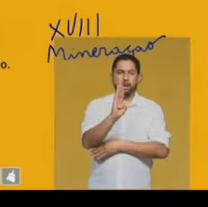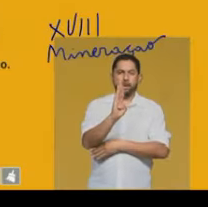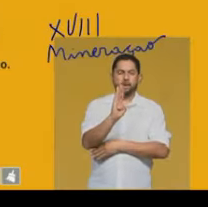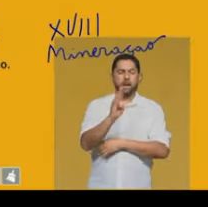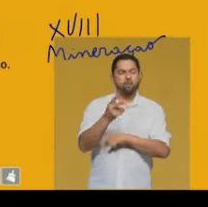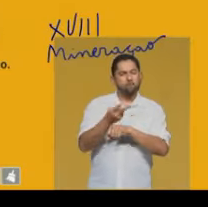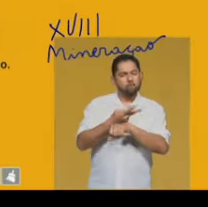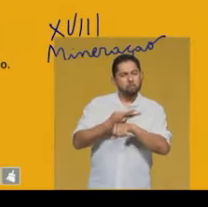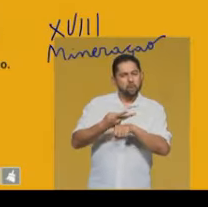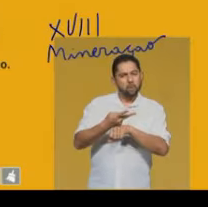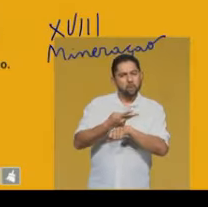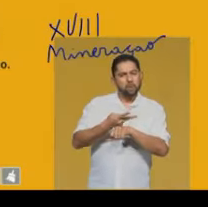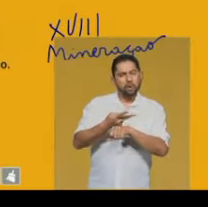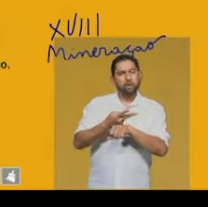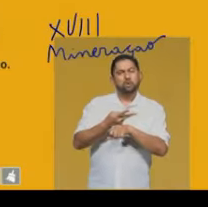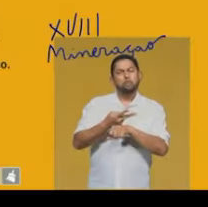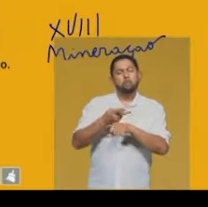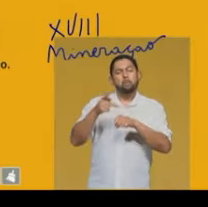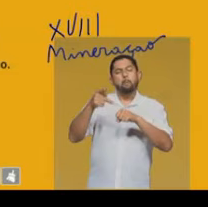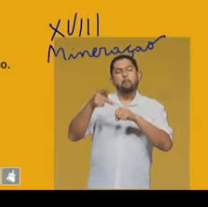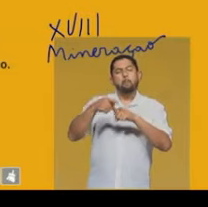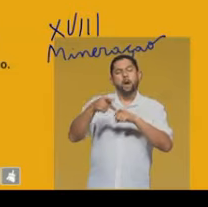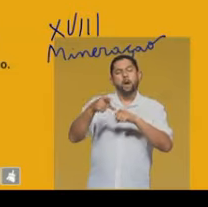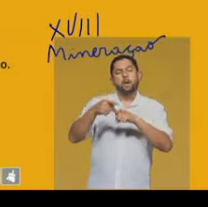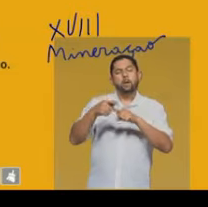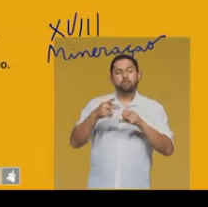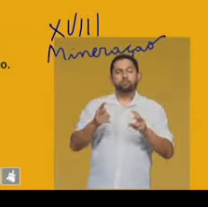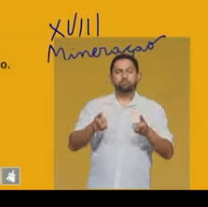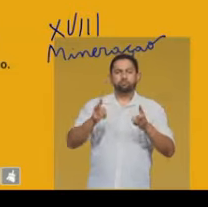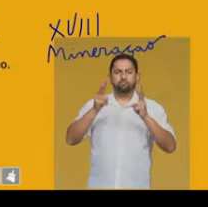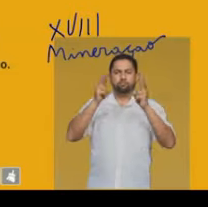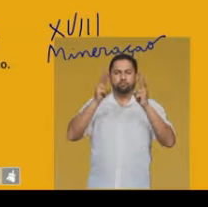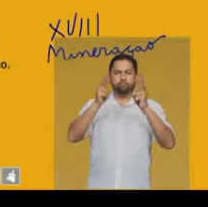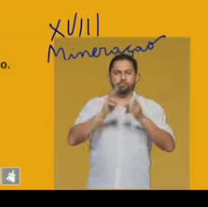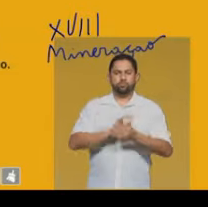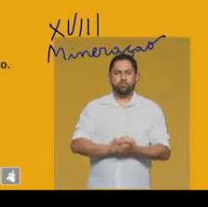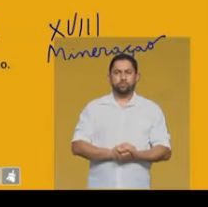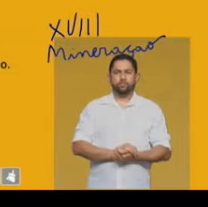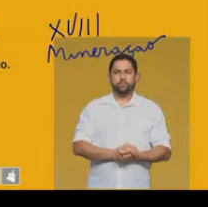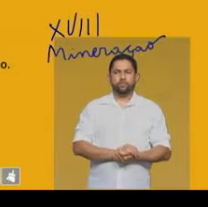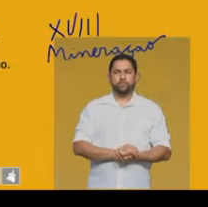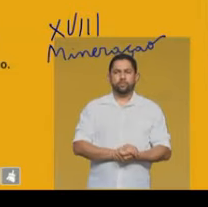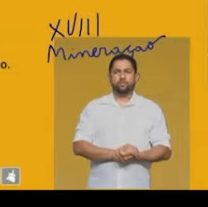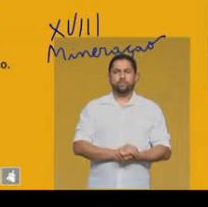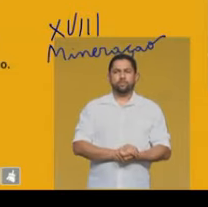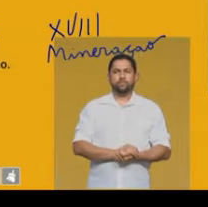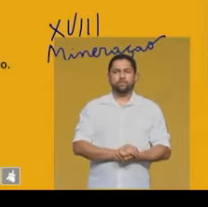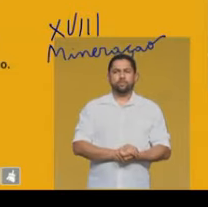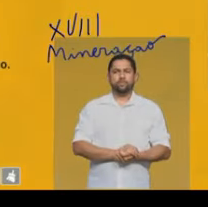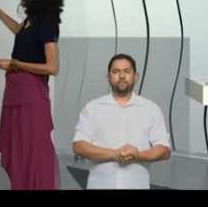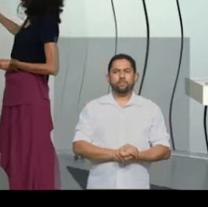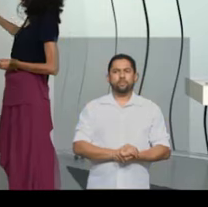metais preciosos, certo?